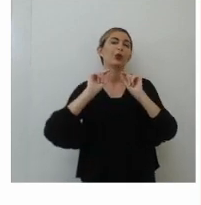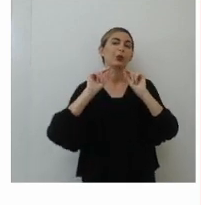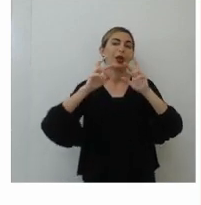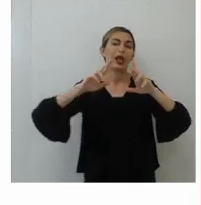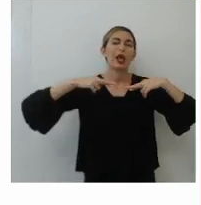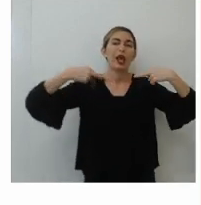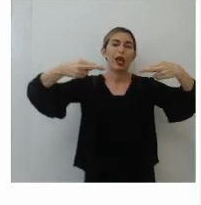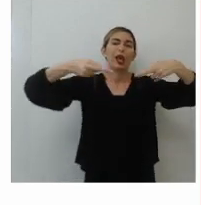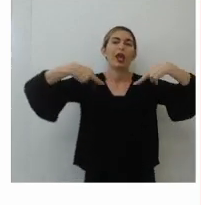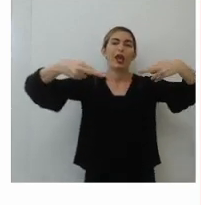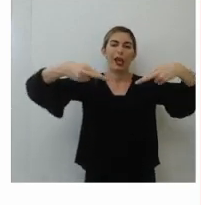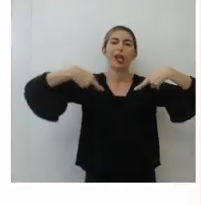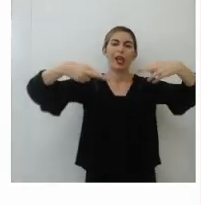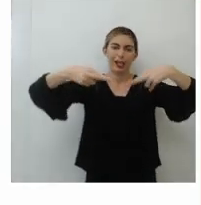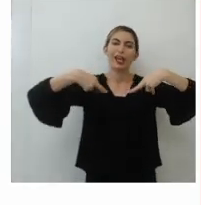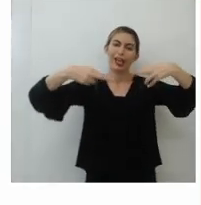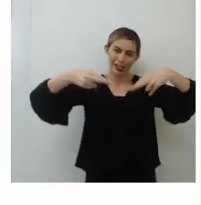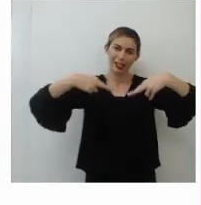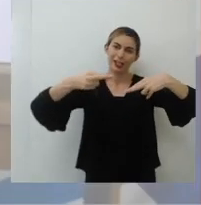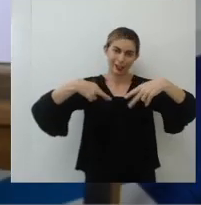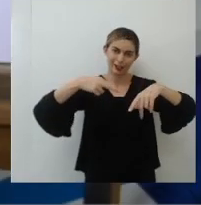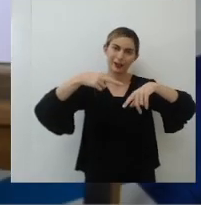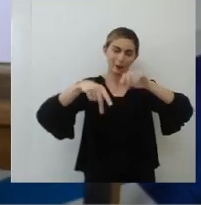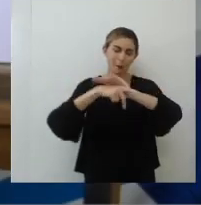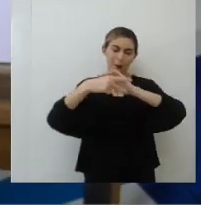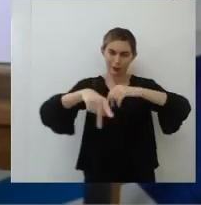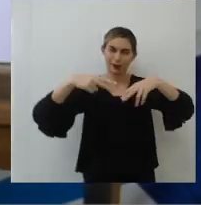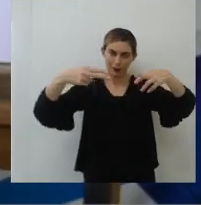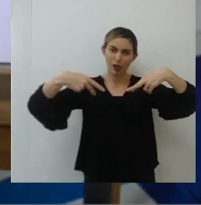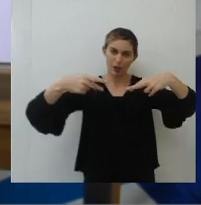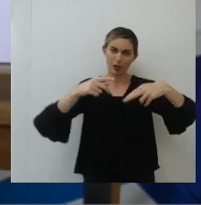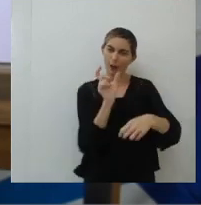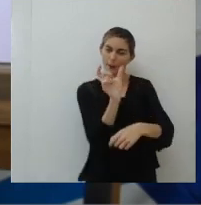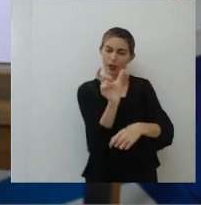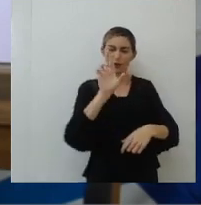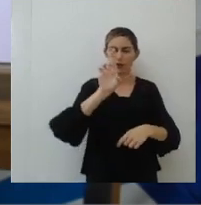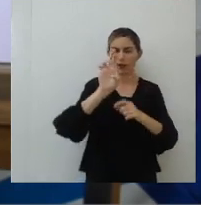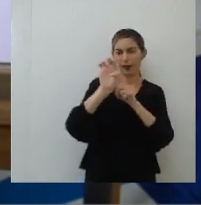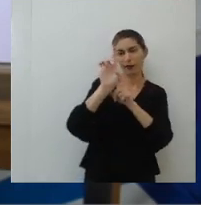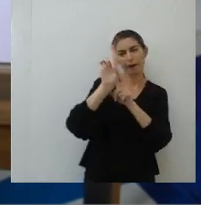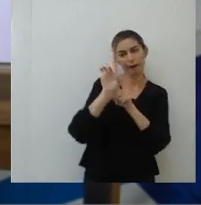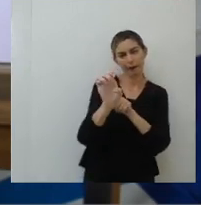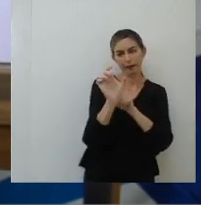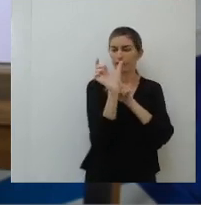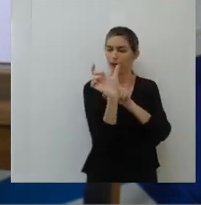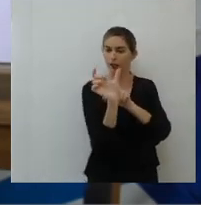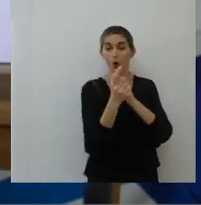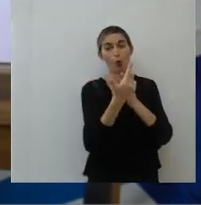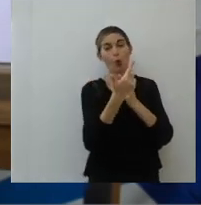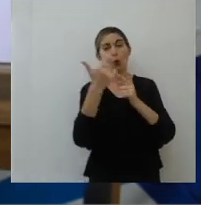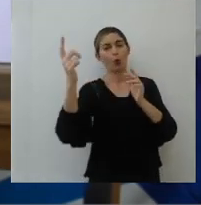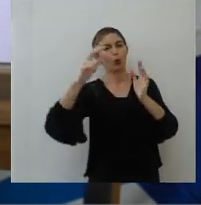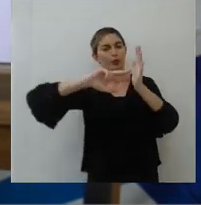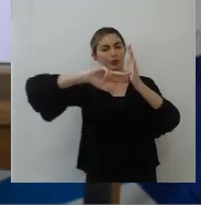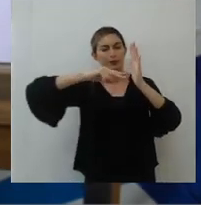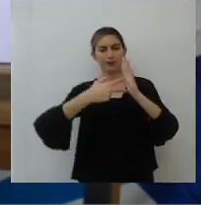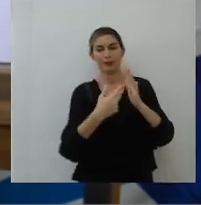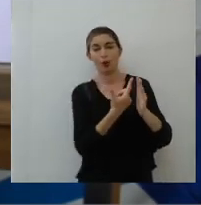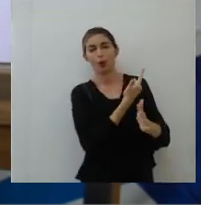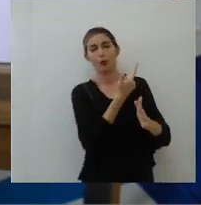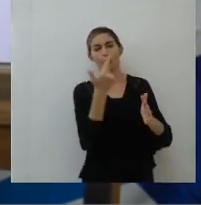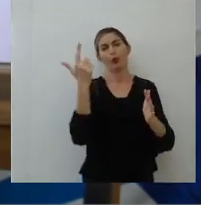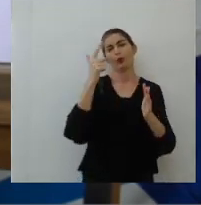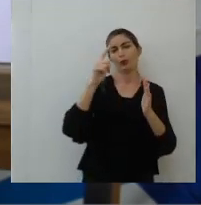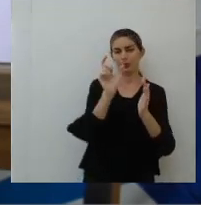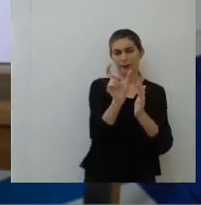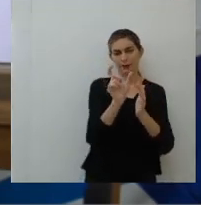é a rede ali, é uma rede, o objeto rede. Perceba, a palavra rede empregada com outro sentido, né? A rede